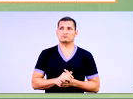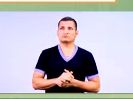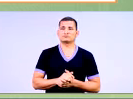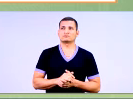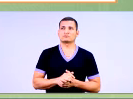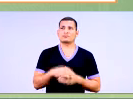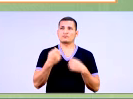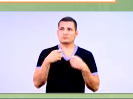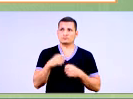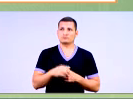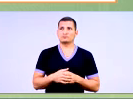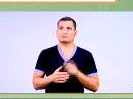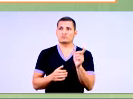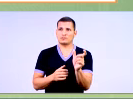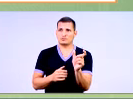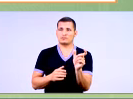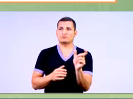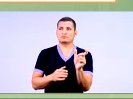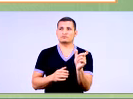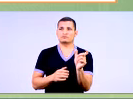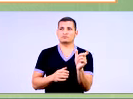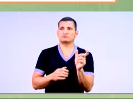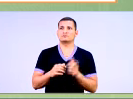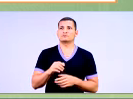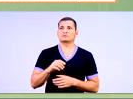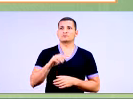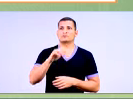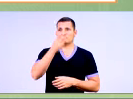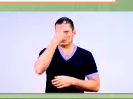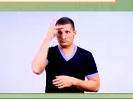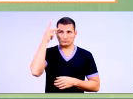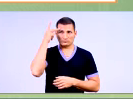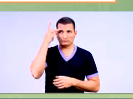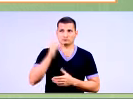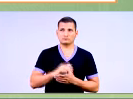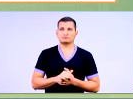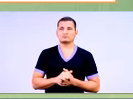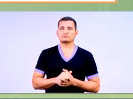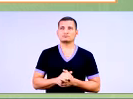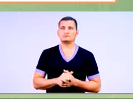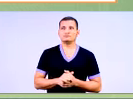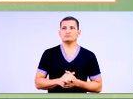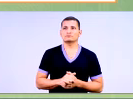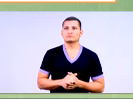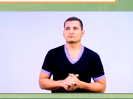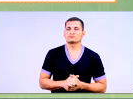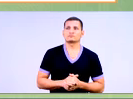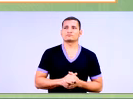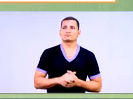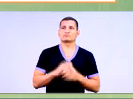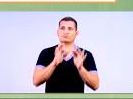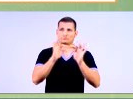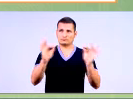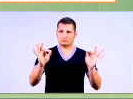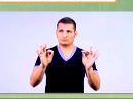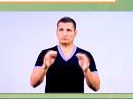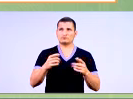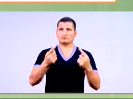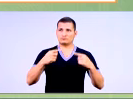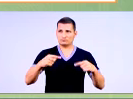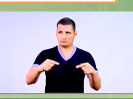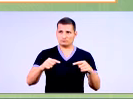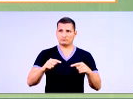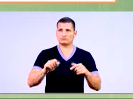de sujeito, tá aqui, eu já tenho, day. Eu pedi que essa frase fosse no futuro, então eu preciso do